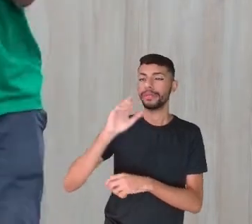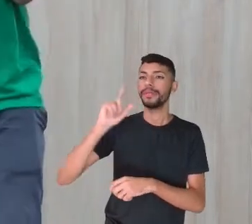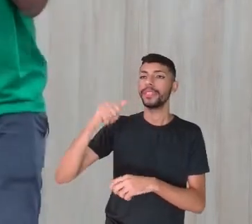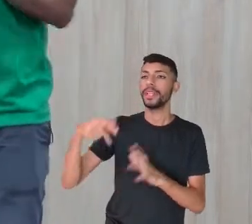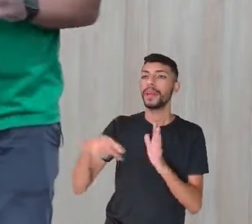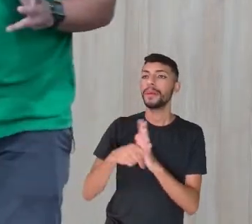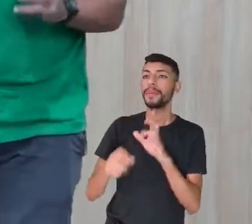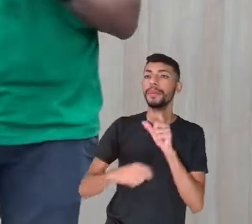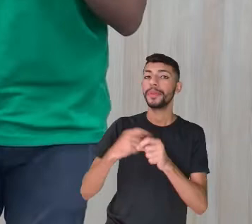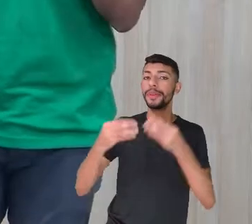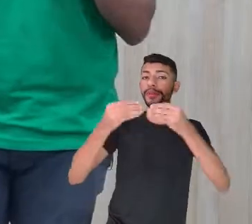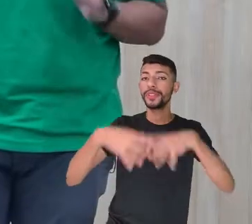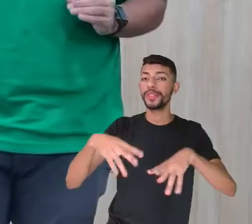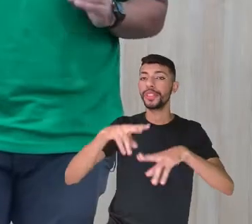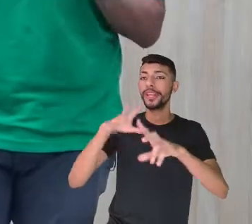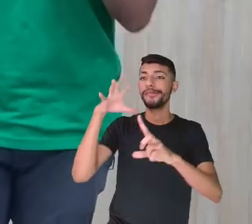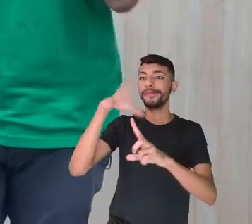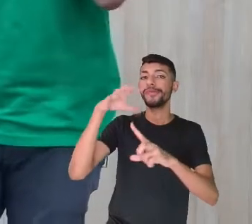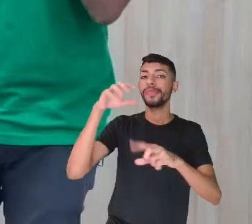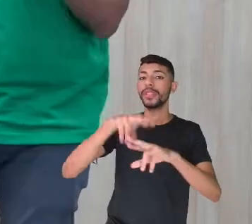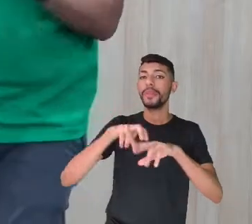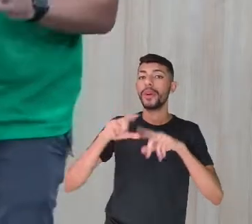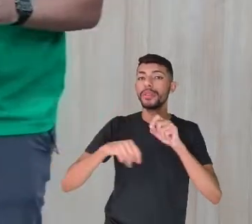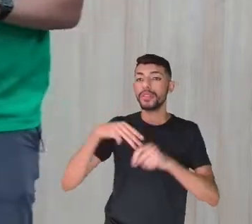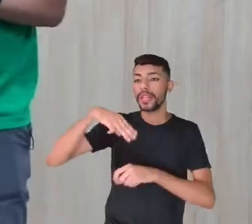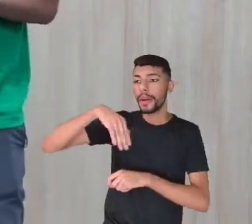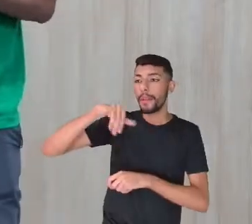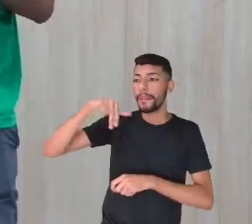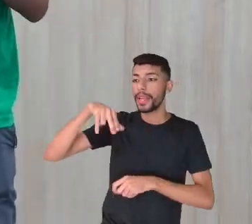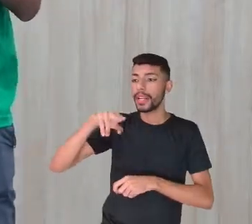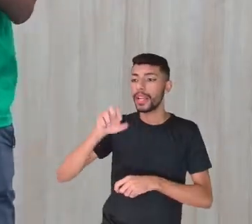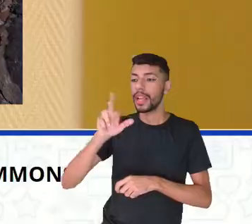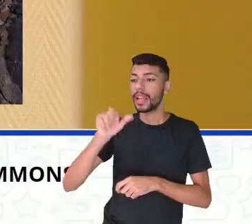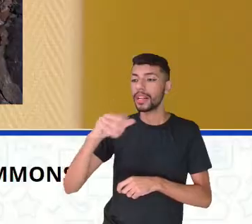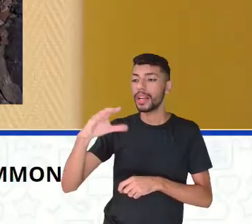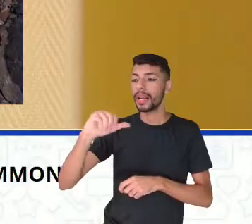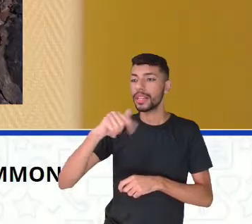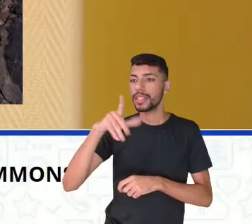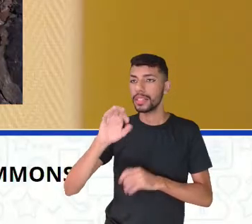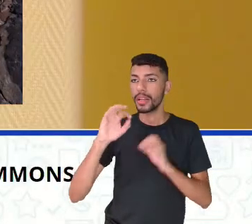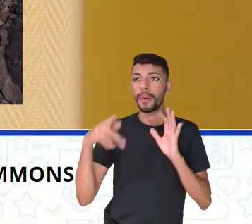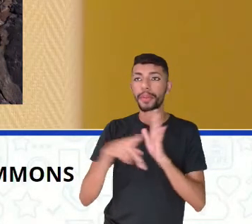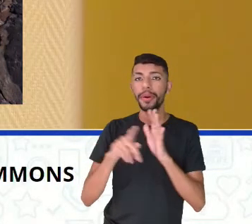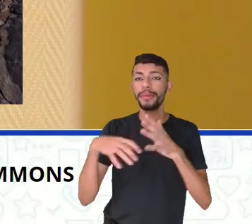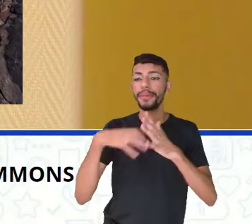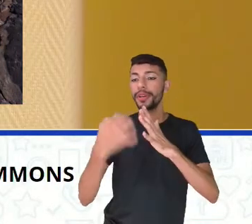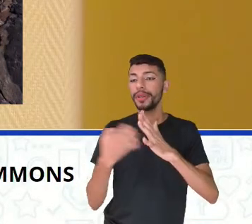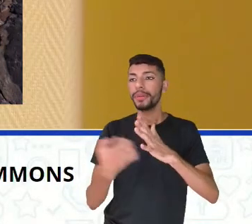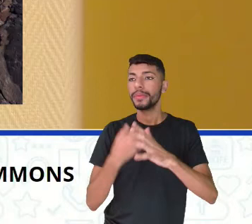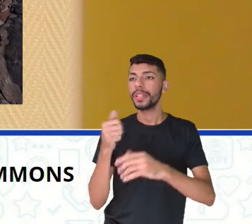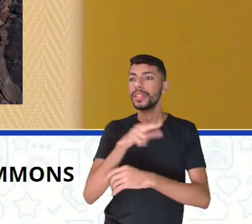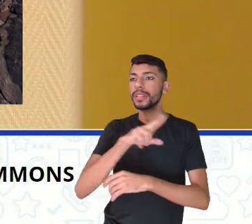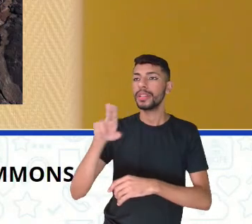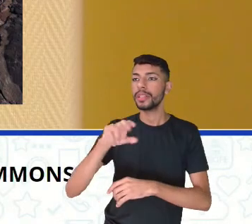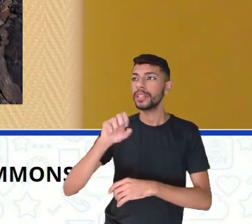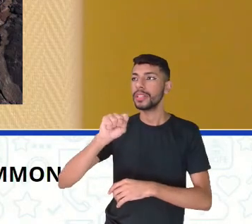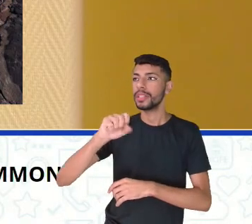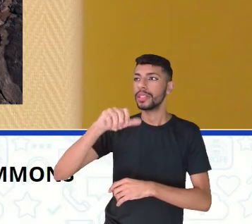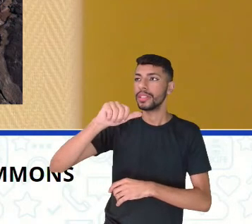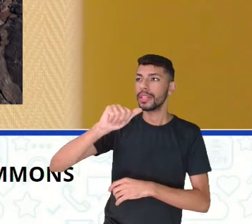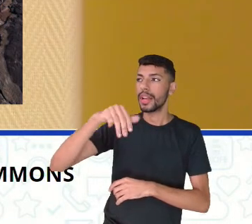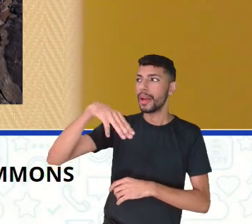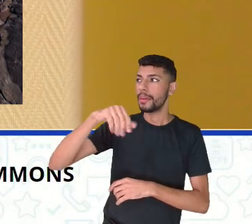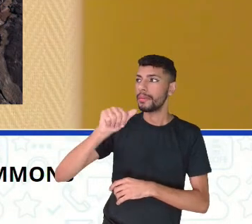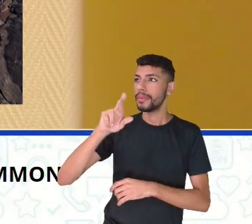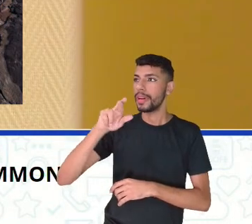justamente consequência das atividades mineradoras, tá, de uma empresa chamada Samarco,